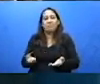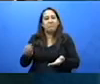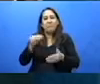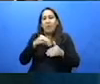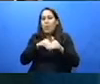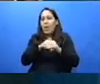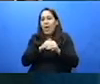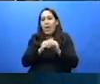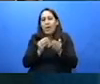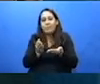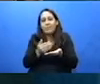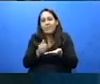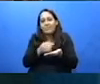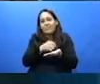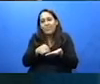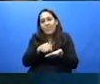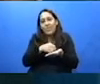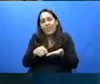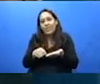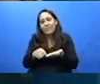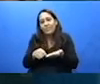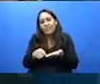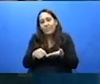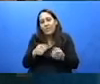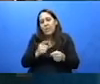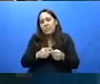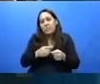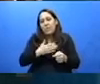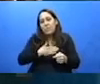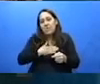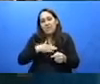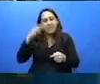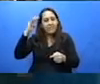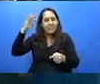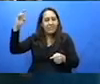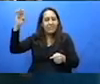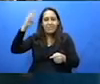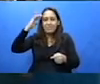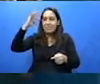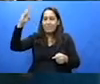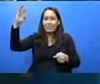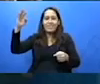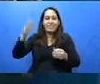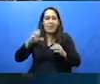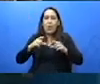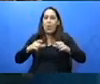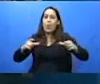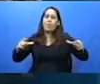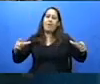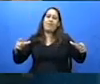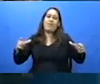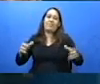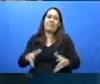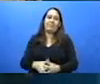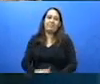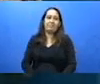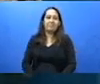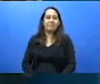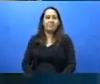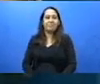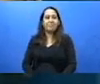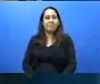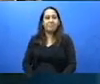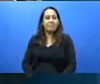não cabem aqui? Sabe por quê? Essa história aqui estava contada, sabe na onde? Onde que a gente